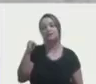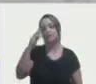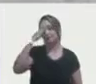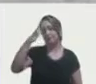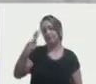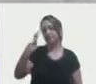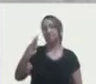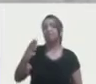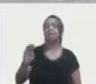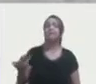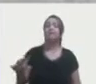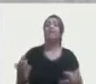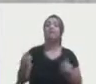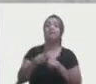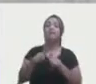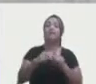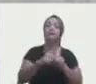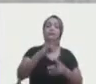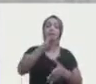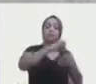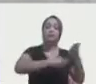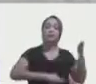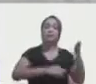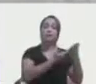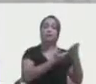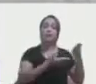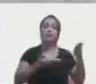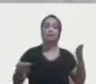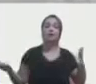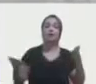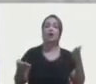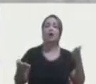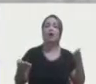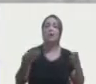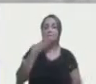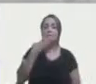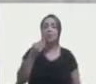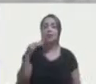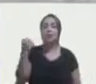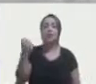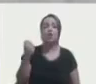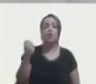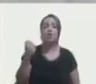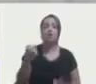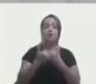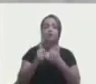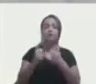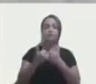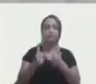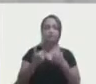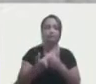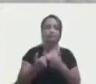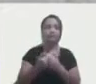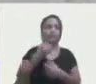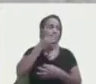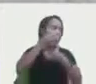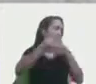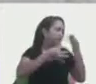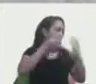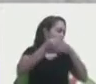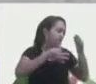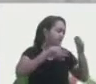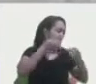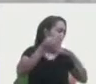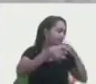requerimento também propondo melhorias do transporte público eu tenho sido um crítico